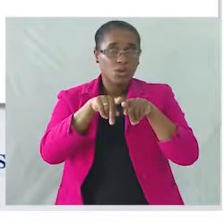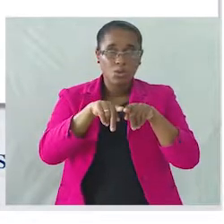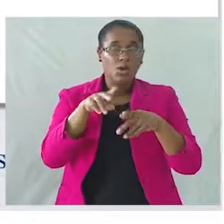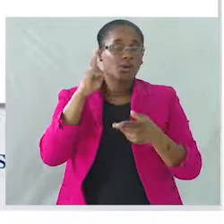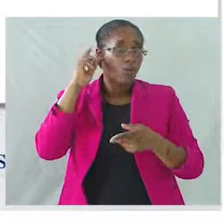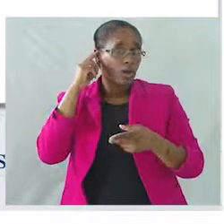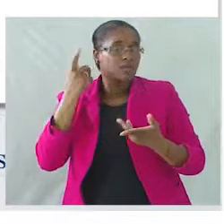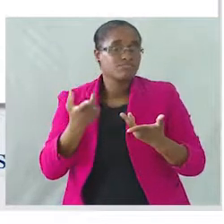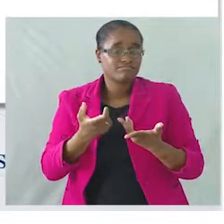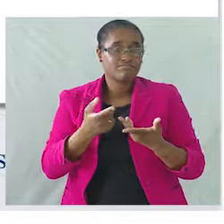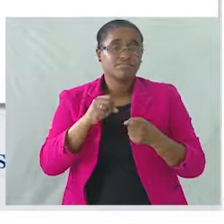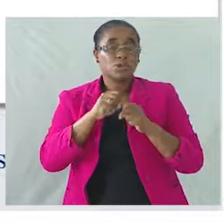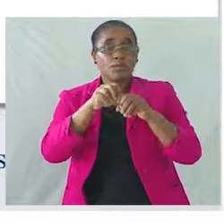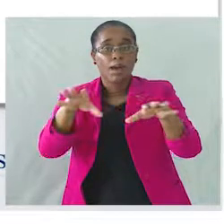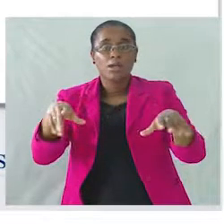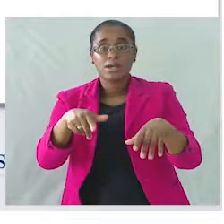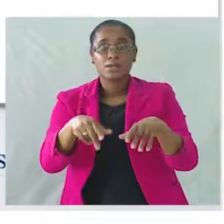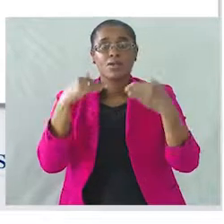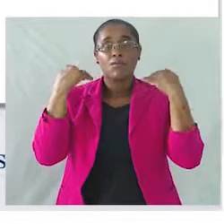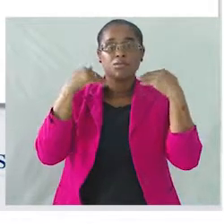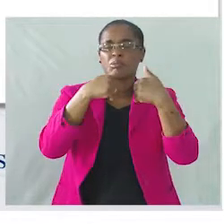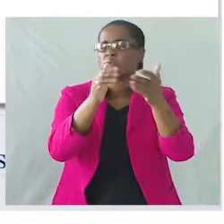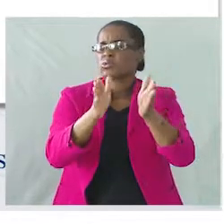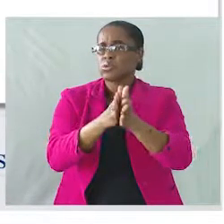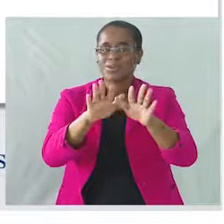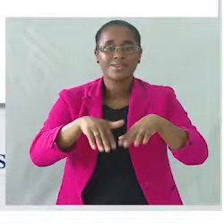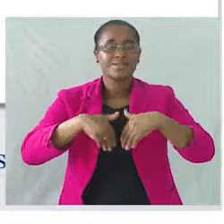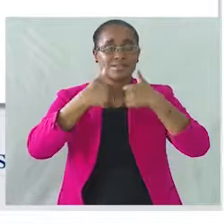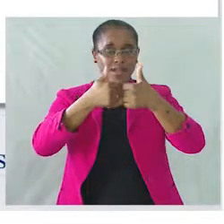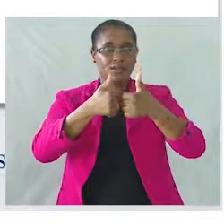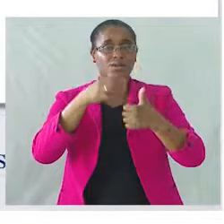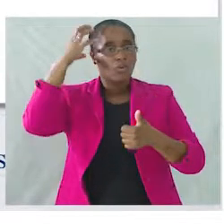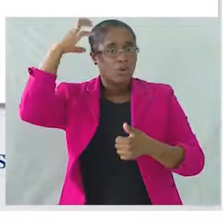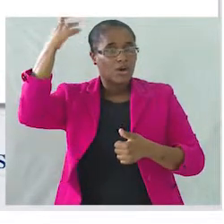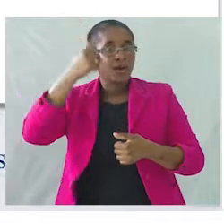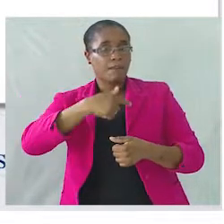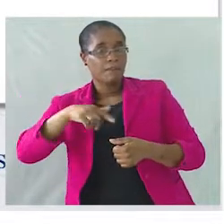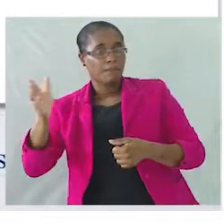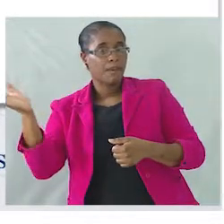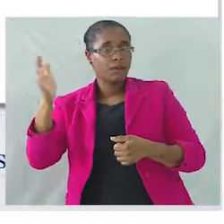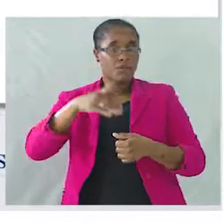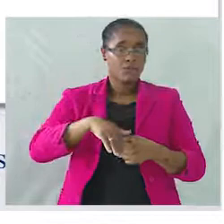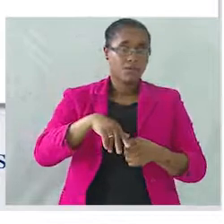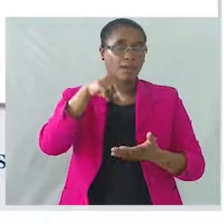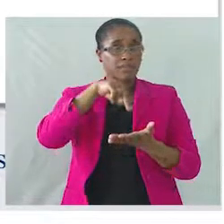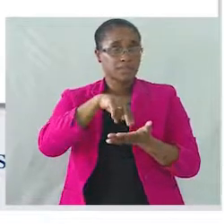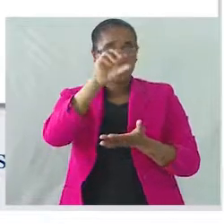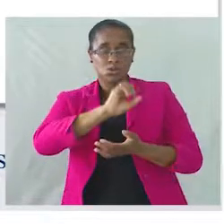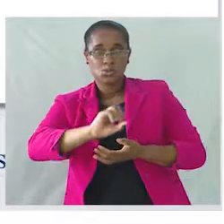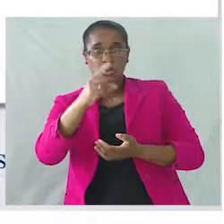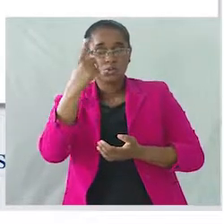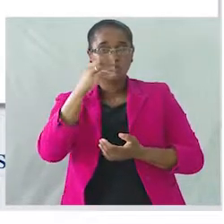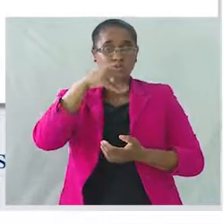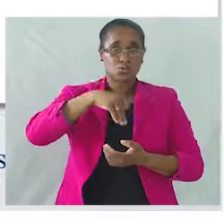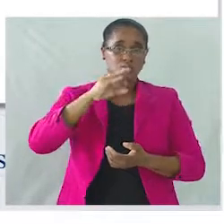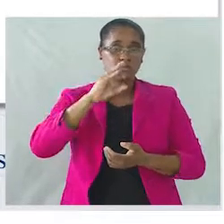Espalhou-se esta notícia por toda a cidade e o rei mandou vir à sua presença um dos